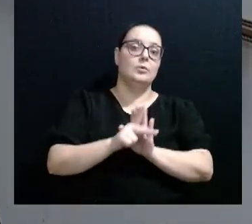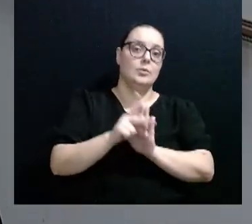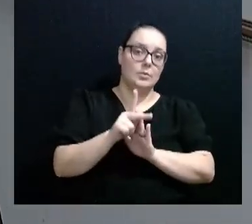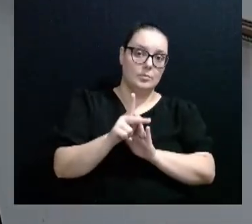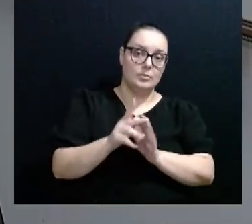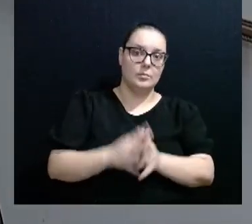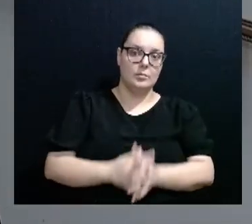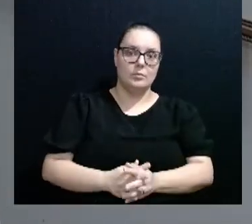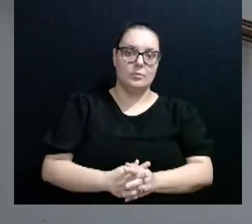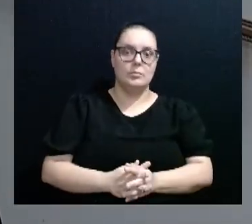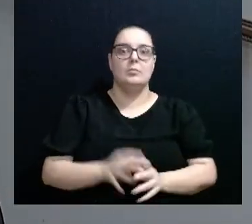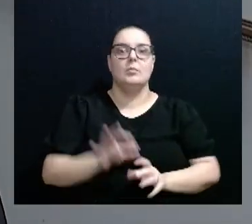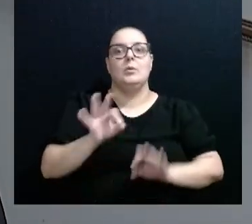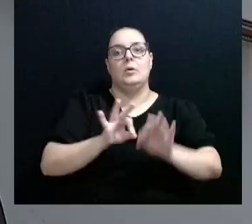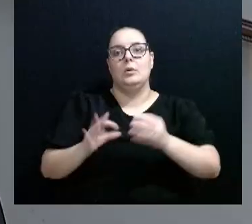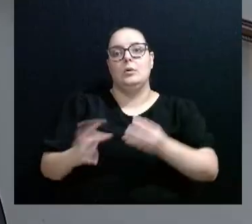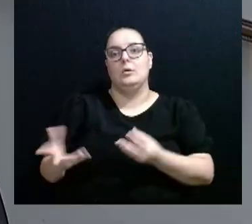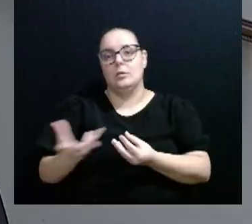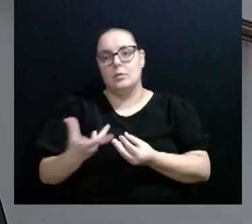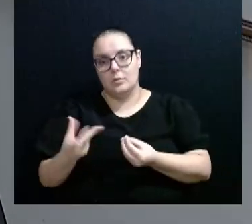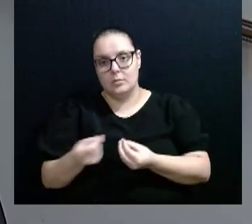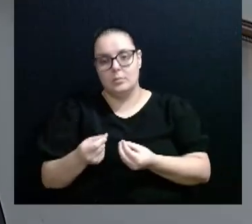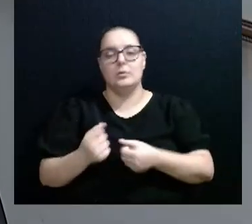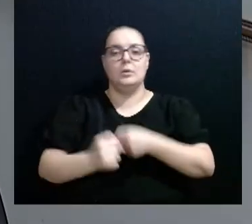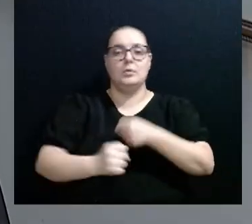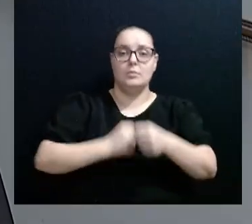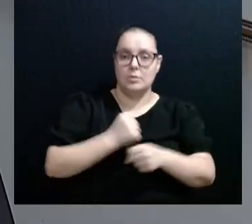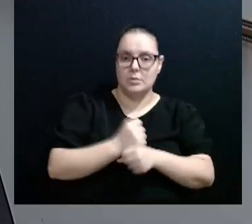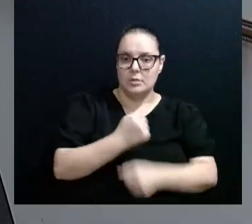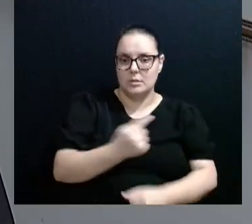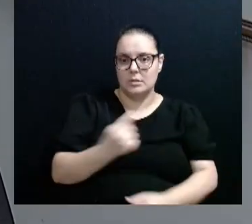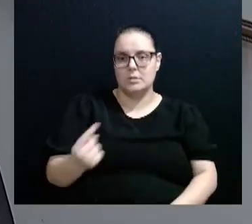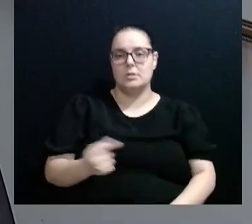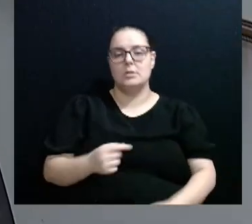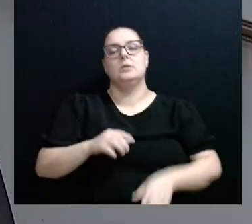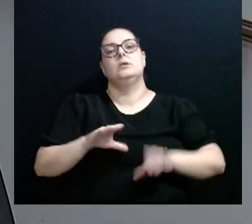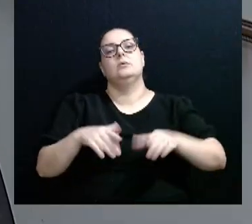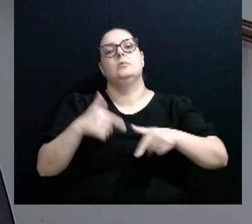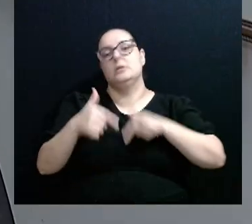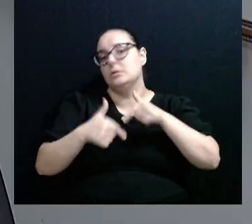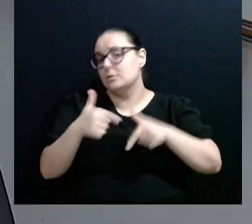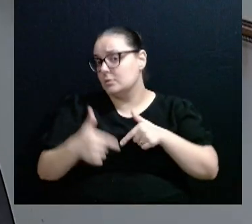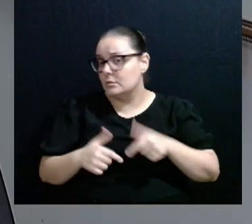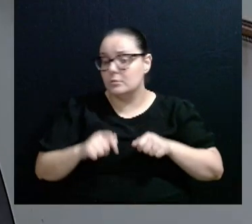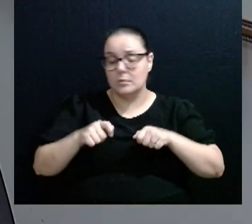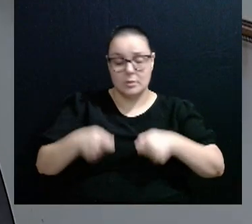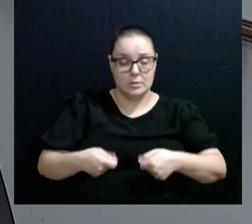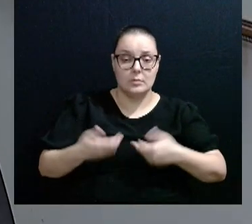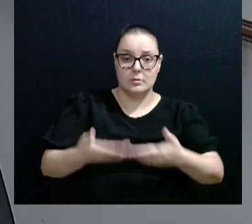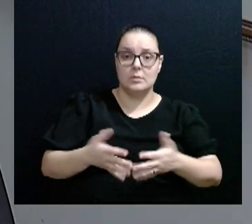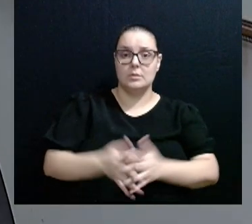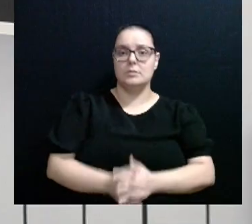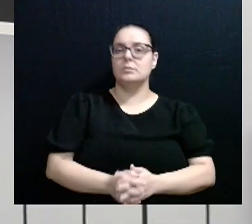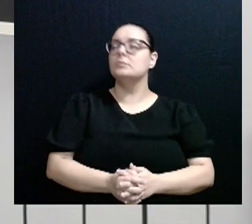plano plurianual. Então, a comissão ela tem trabalhado muito nesse quesito.